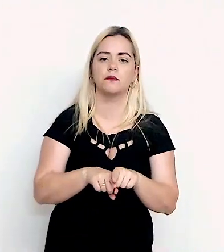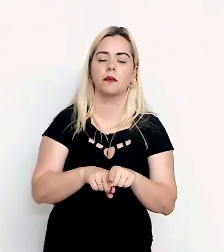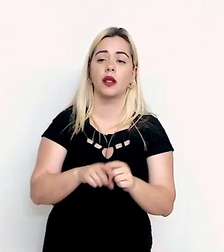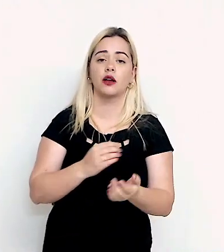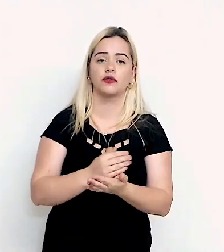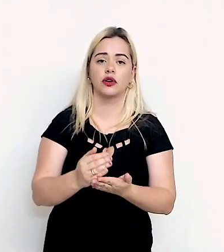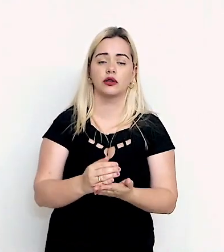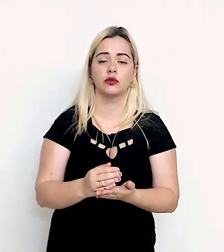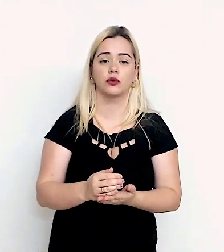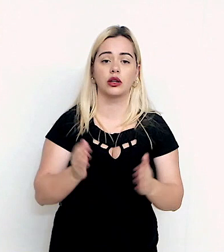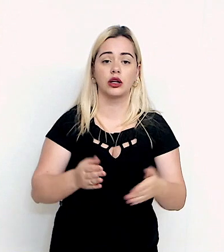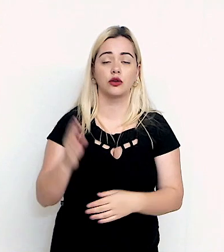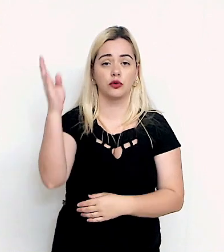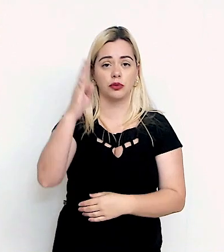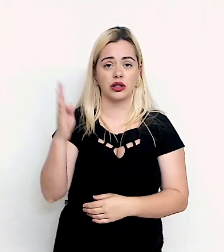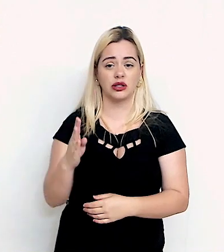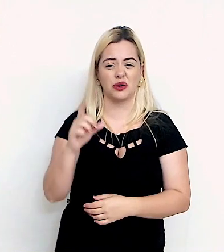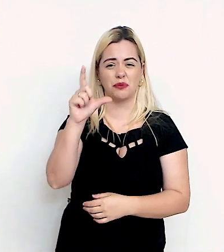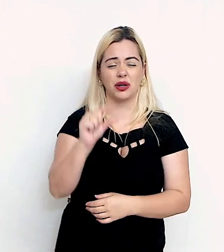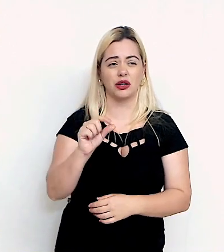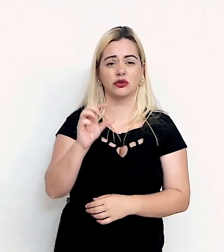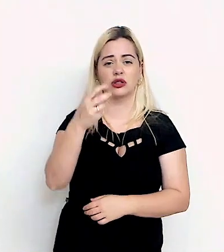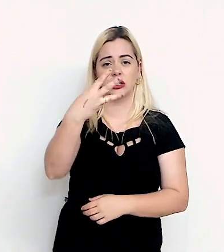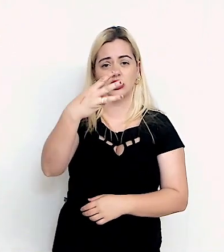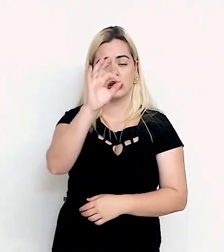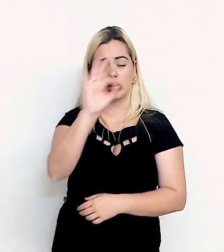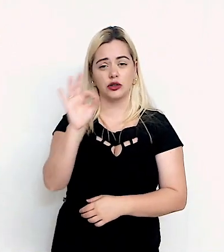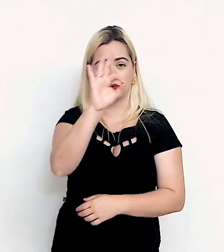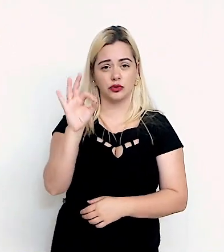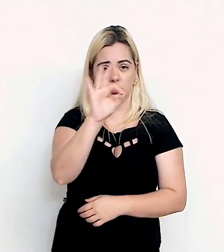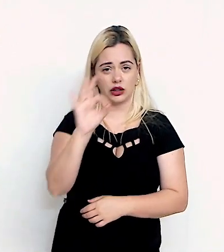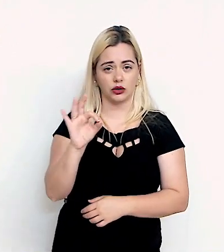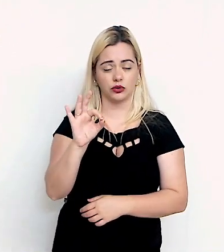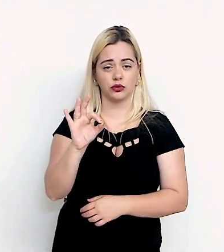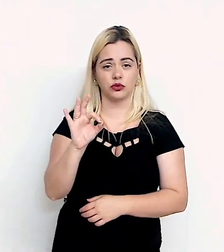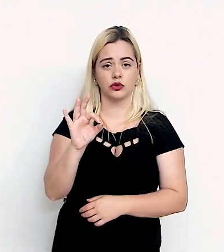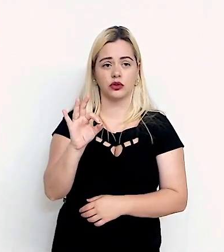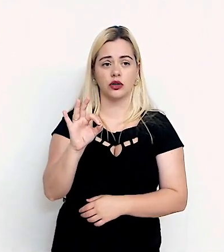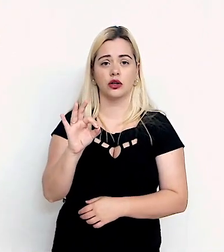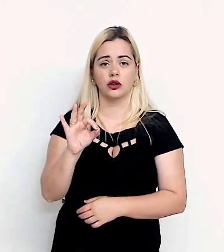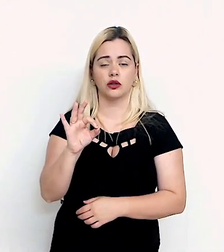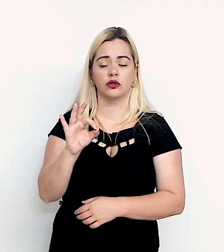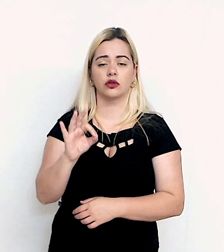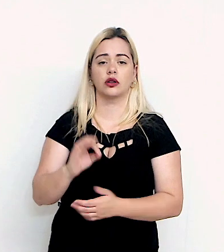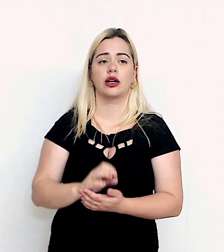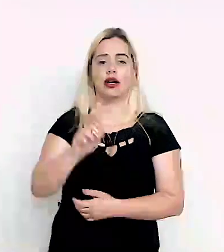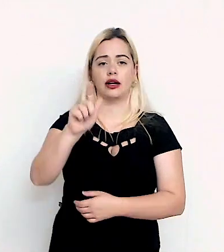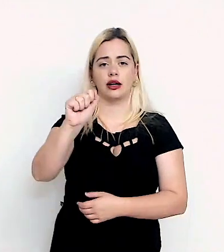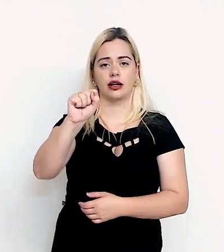que atualmente o Brasil responde por menos de três por cento das emissões mundiais de o efeito estufa